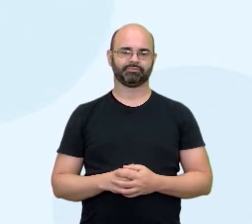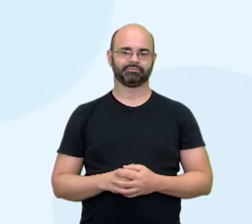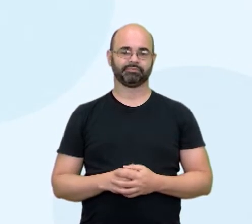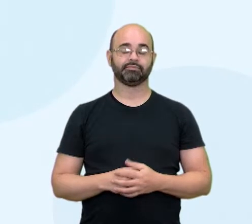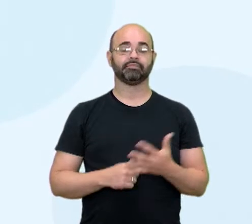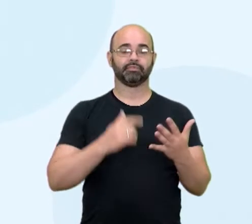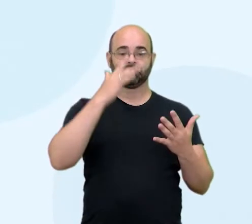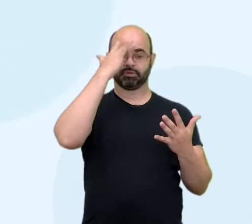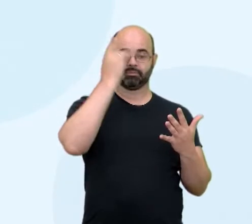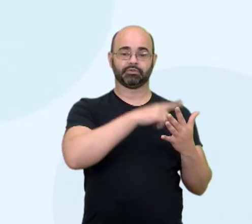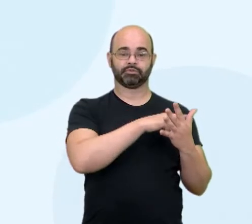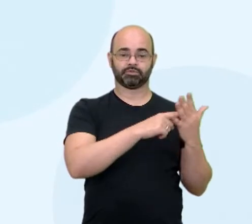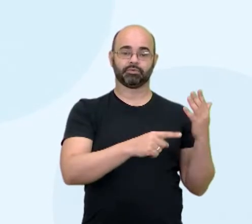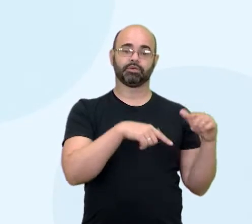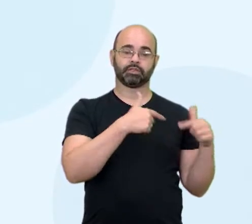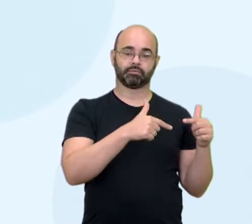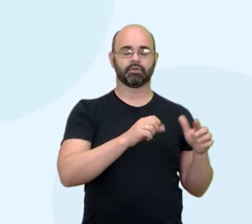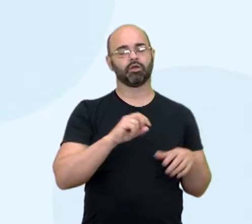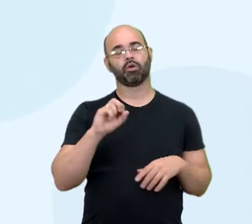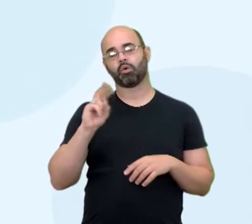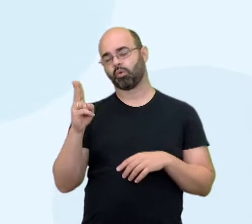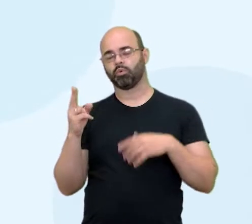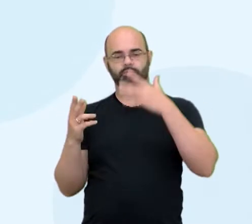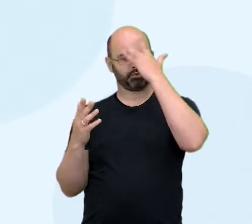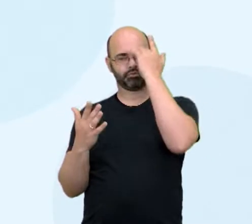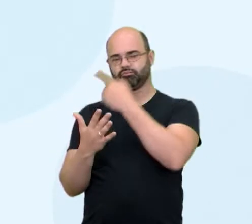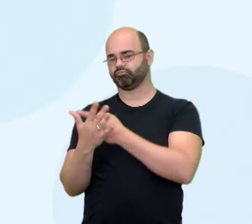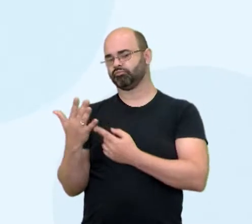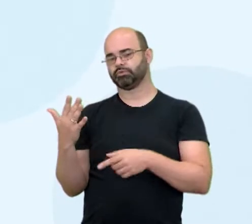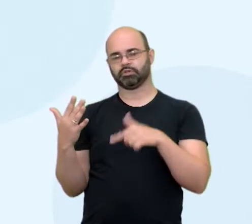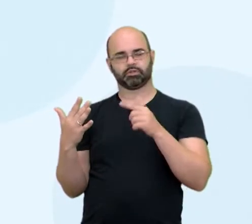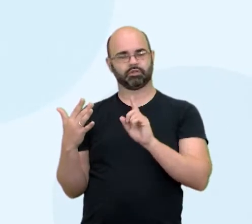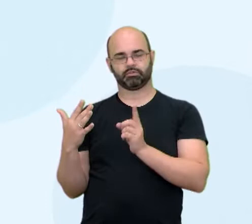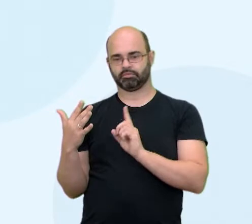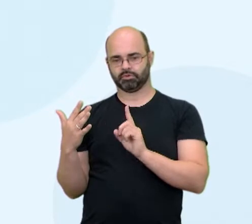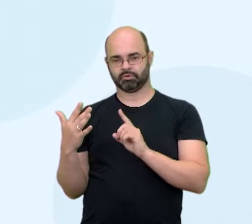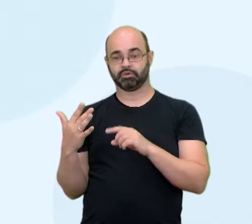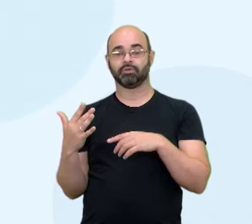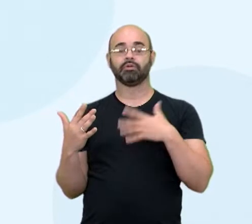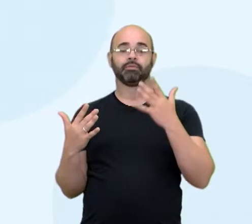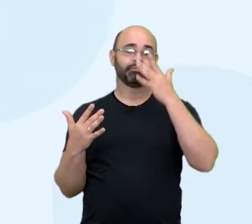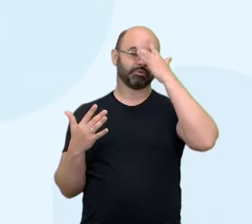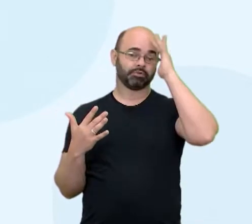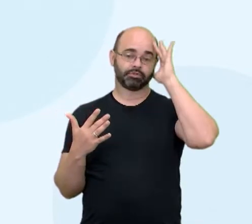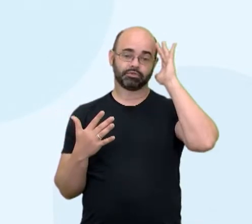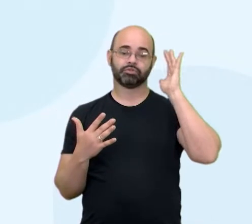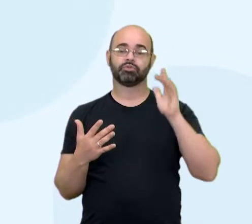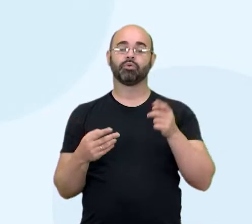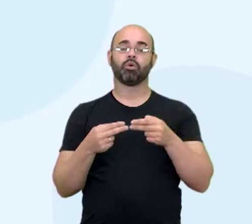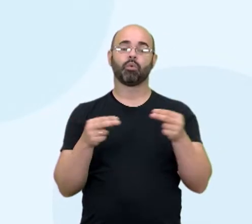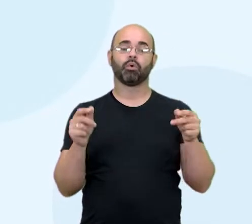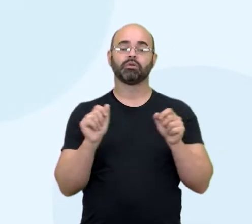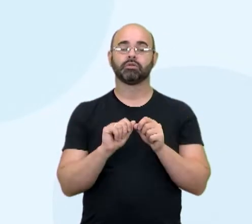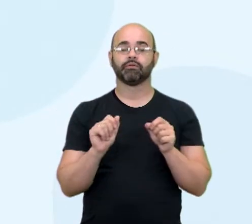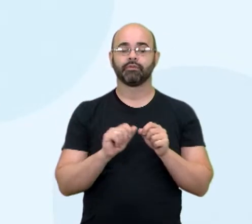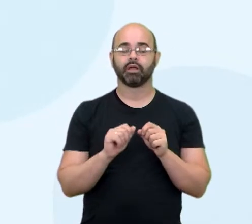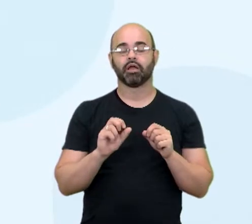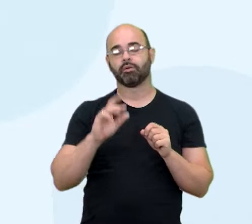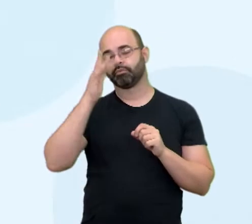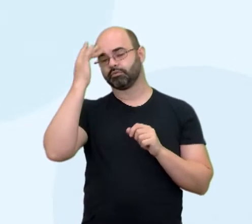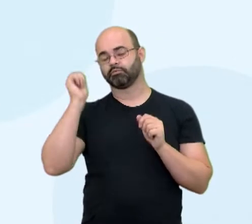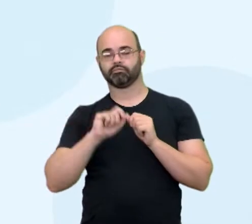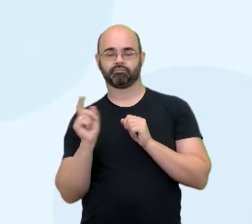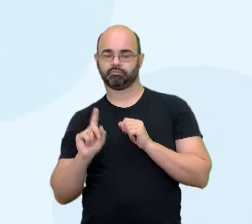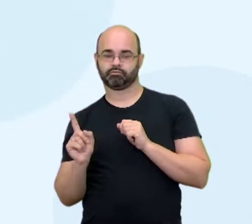trabalho ou não, tá? Quantas estão com ocupação e sem ocupação? Dentre os ocupados, quantos